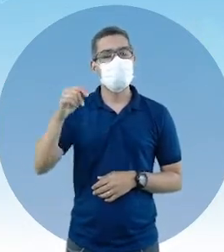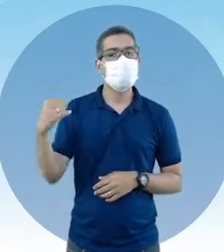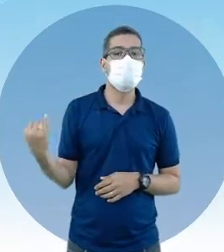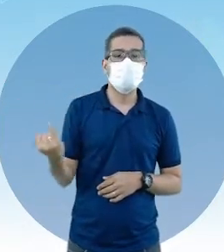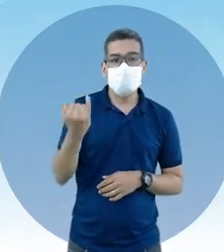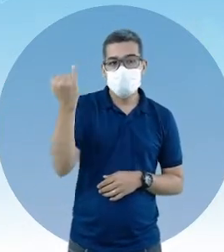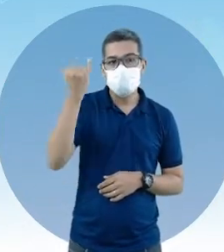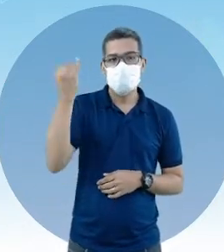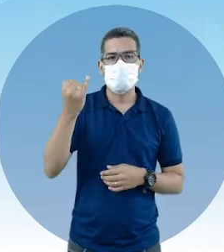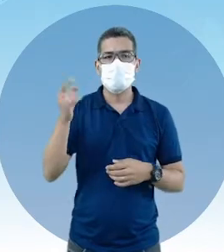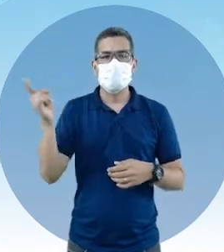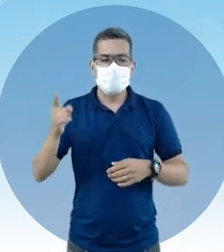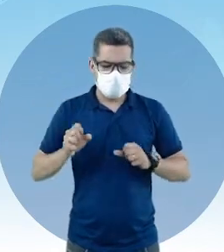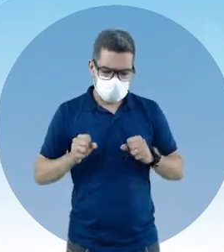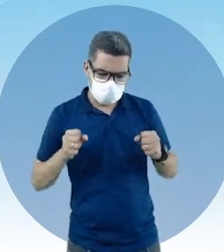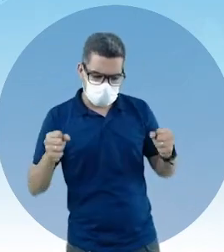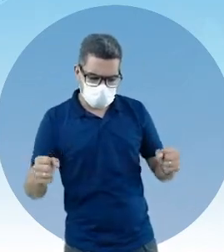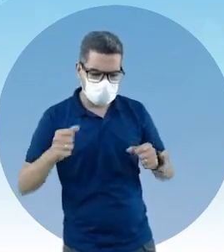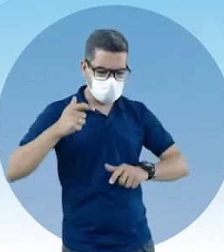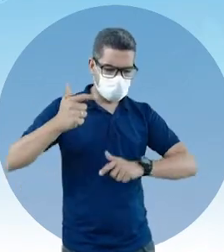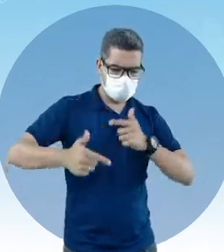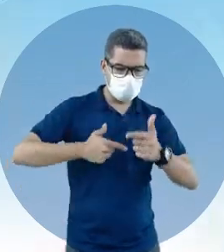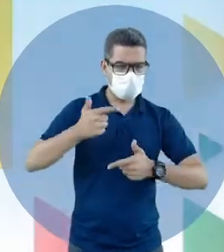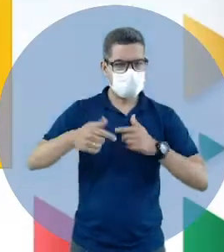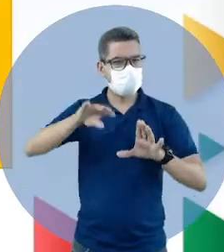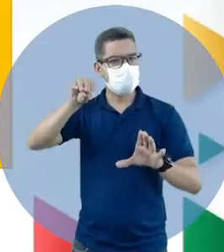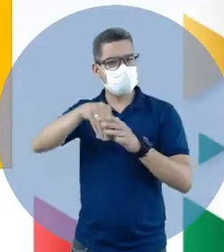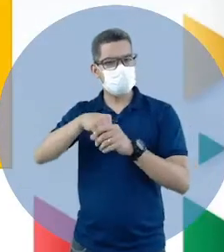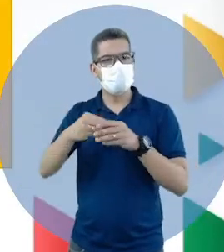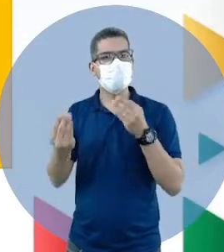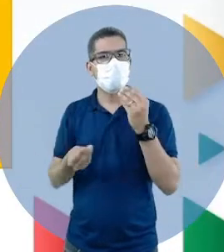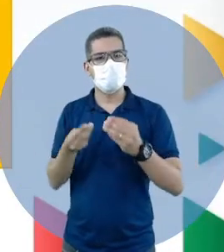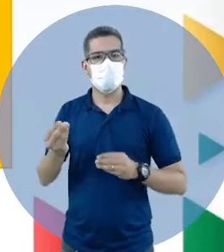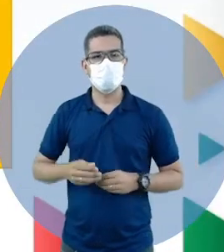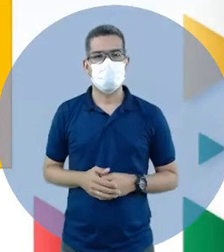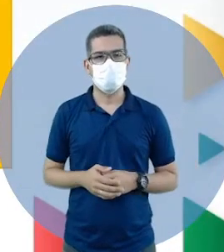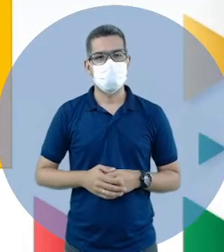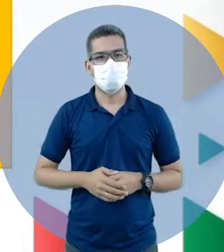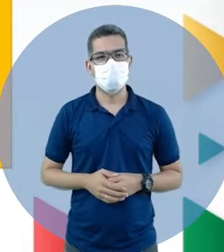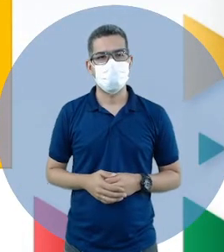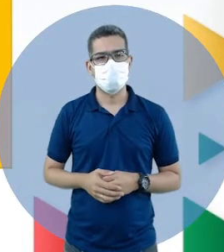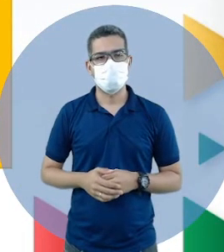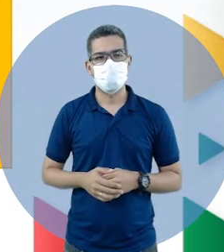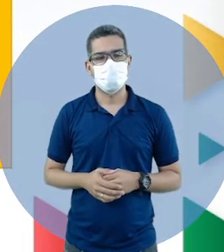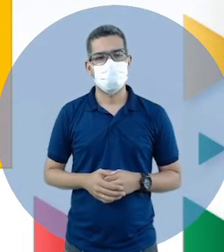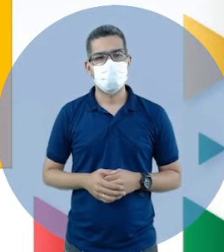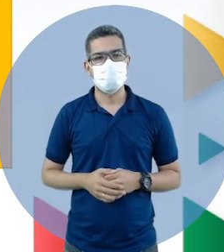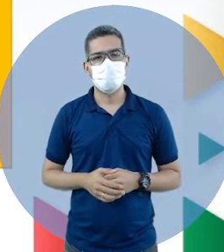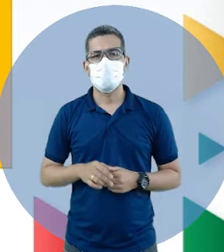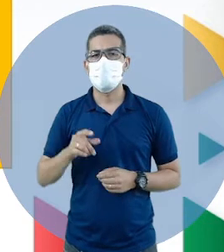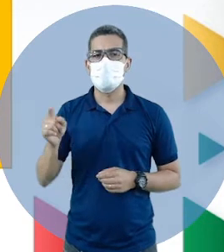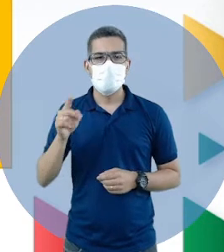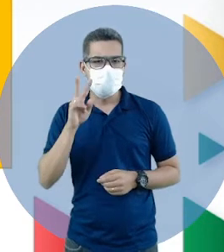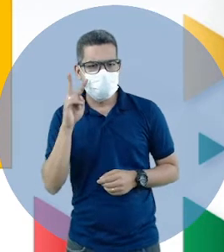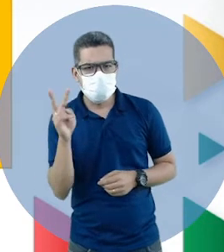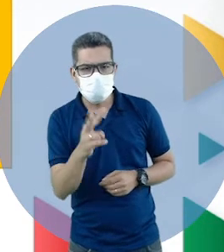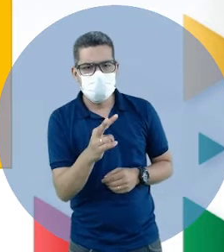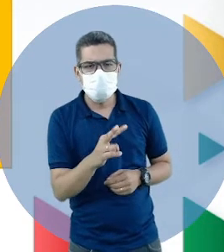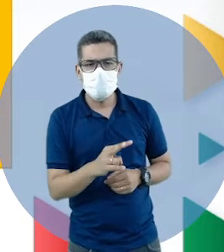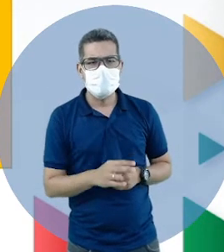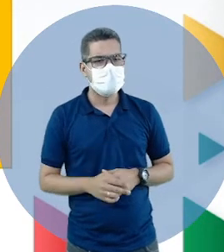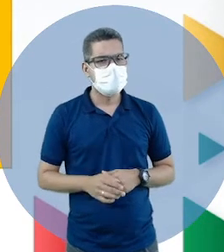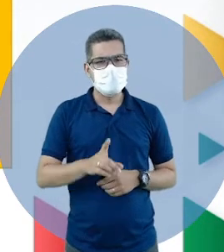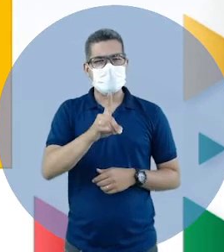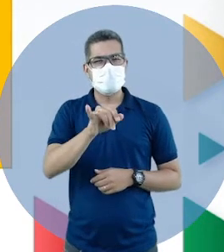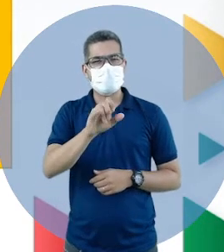Como era a atuação dele internamente na igreja? Acompanhe comigo na tela. Reagindo ferozmente à